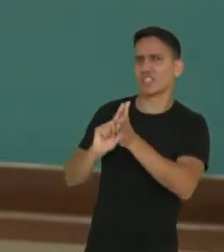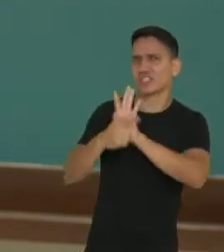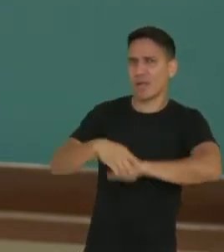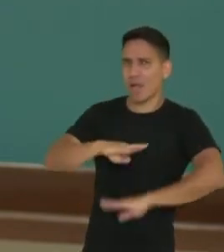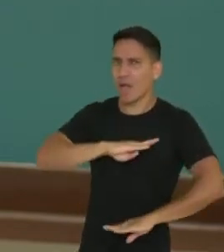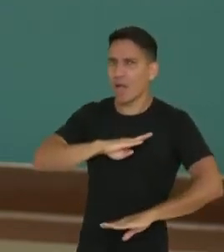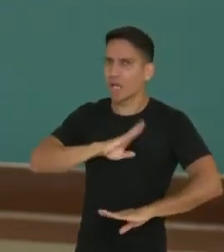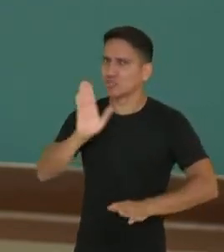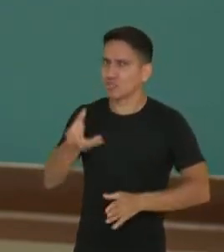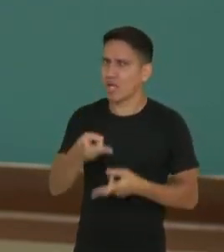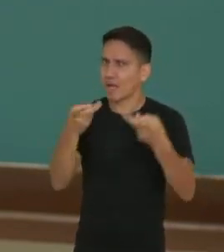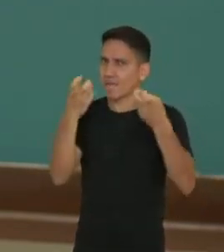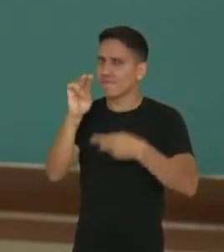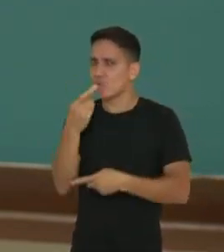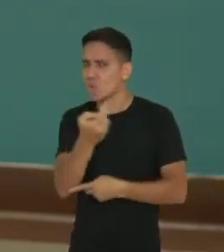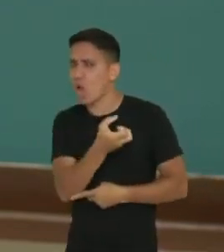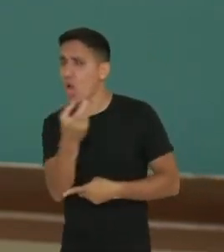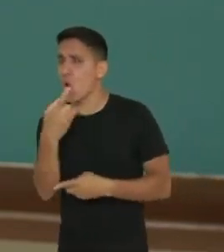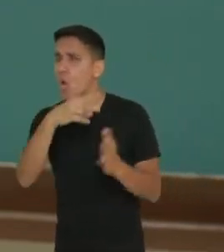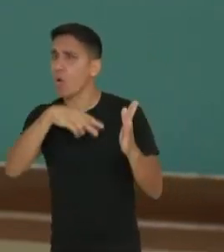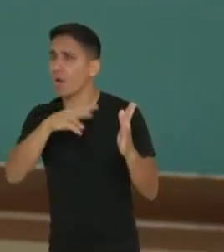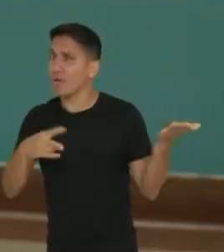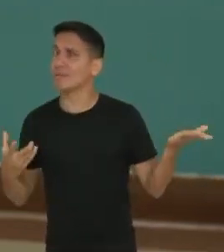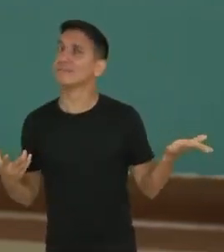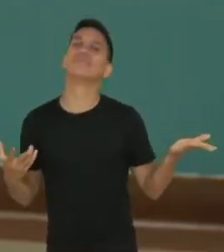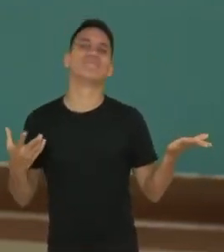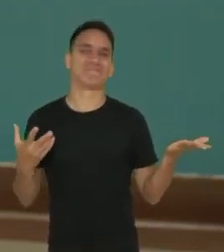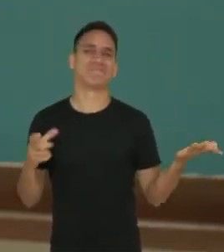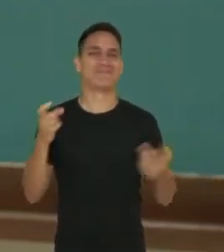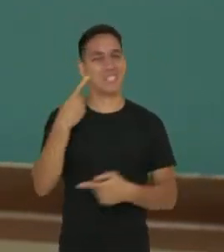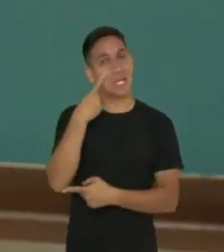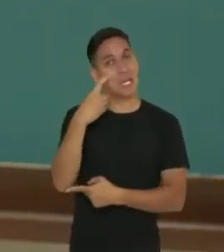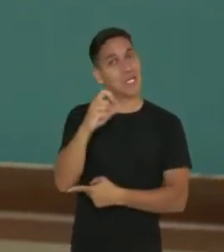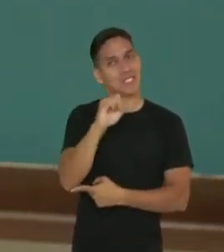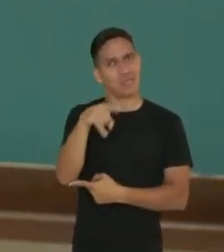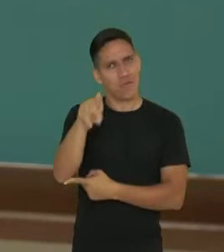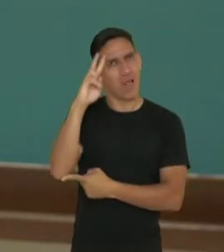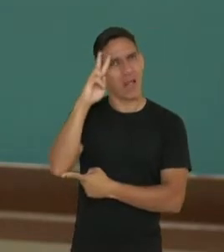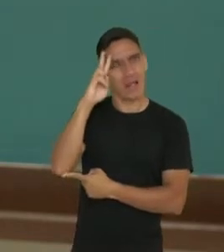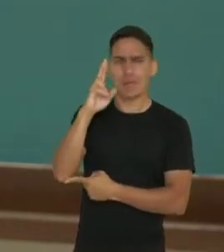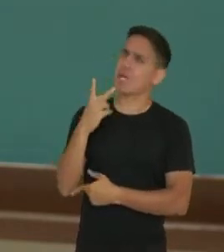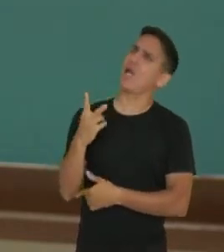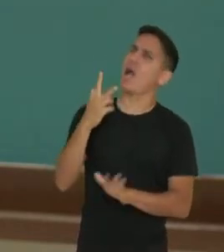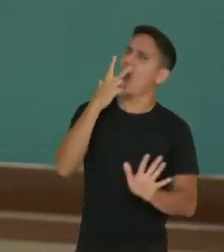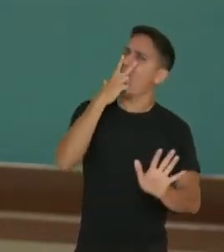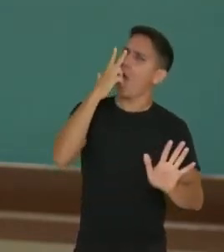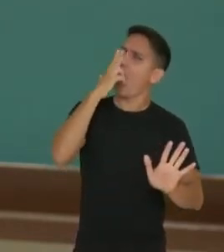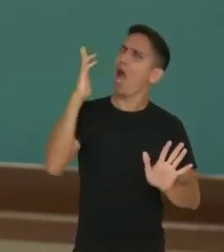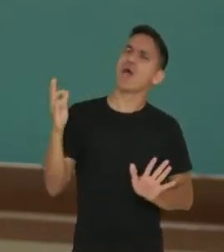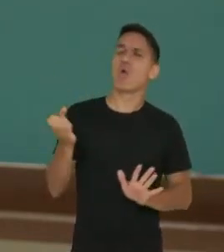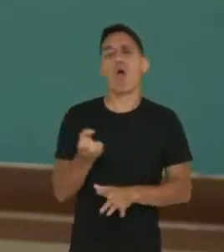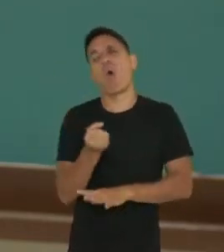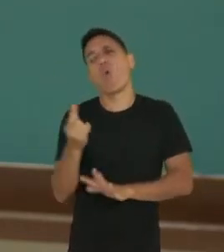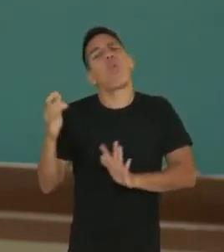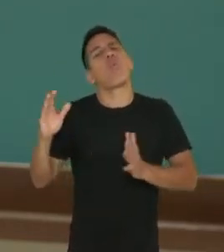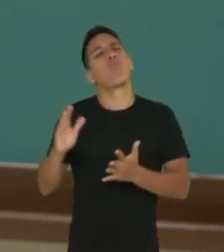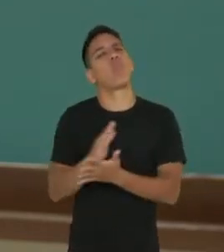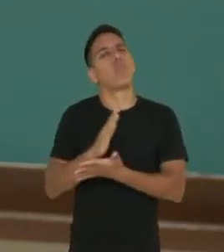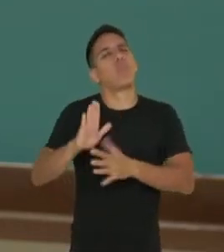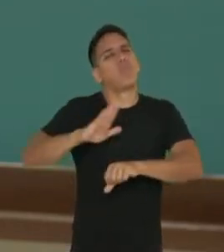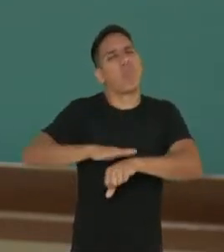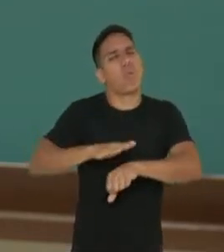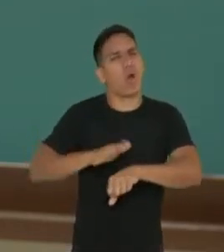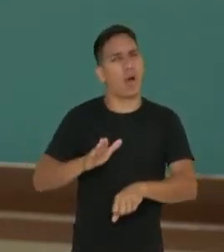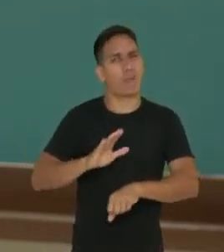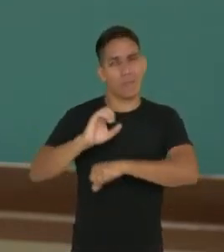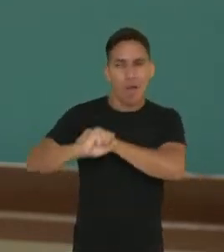Já ouviu causos por aí? Interessante se você lembra. Eu acho que em algum momento do ano